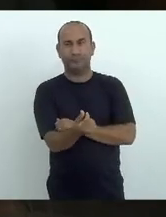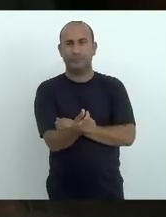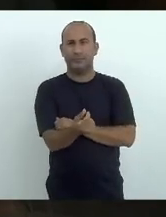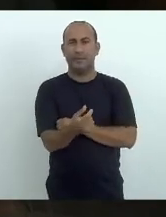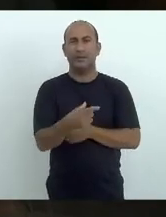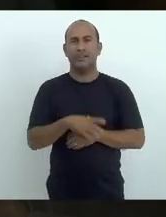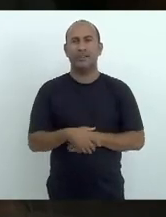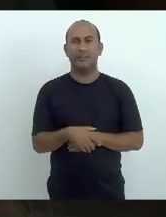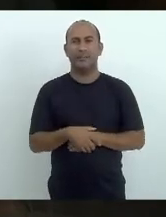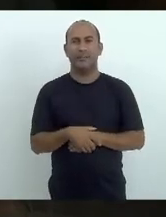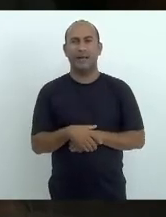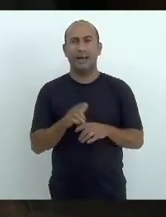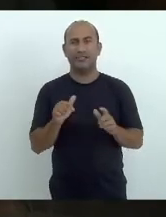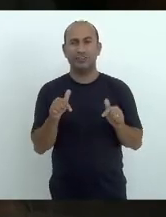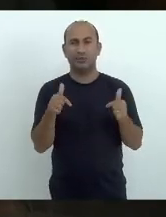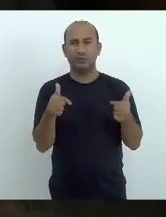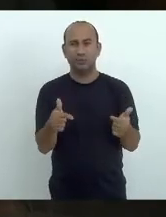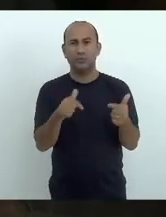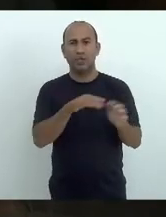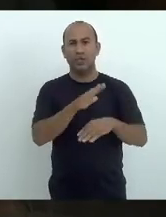absolutamente intransigente